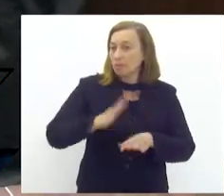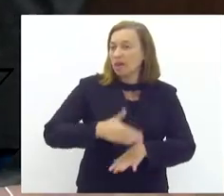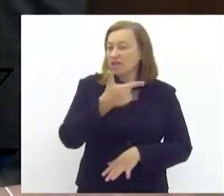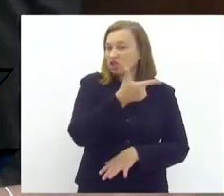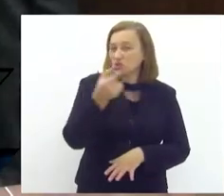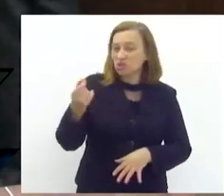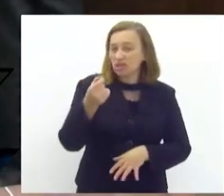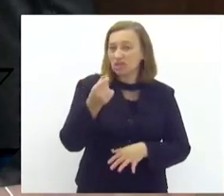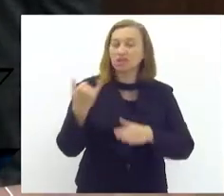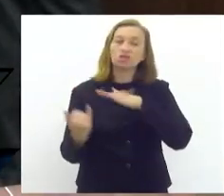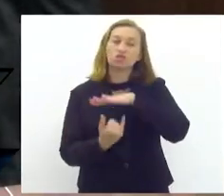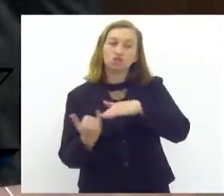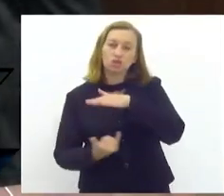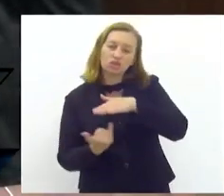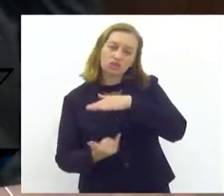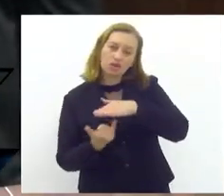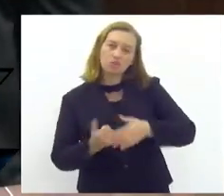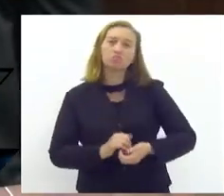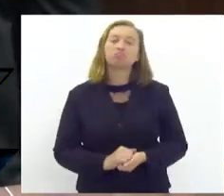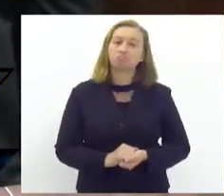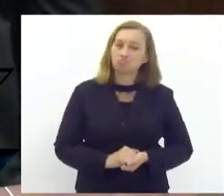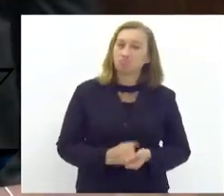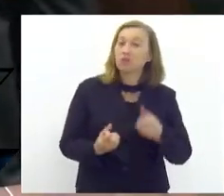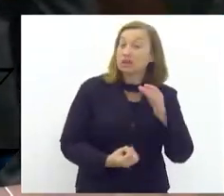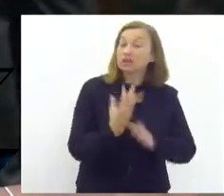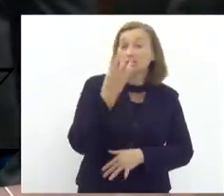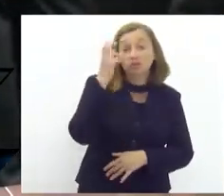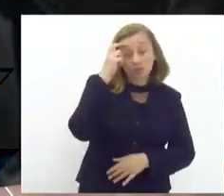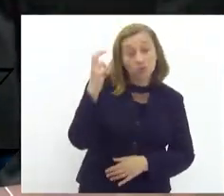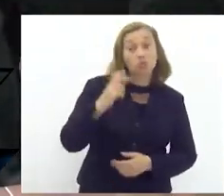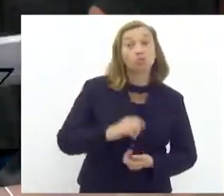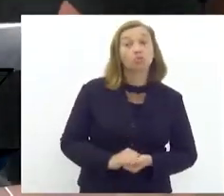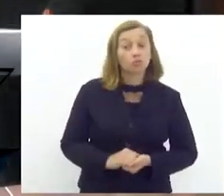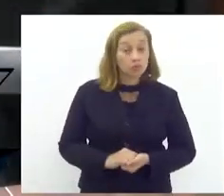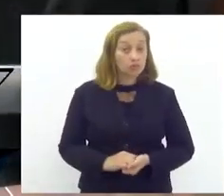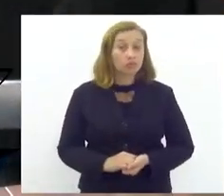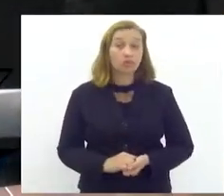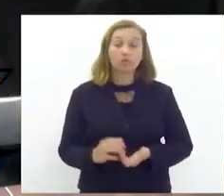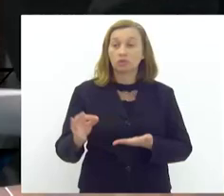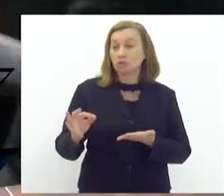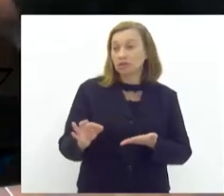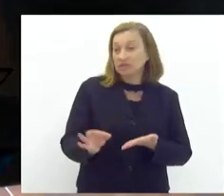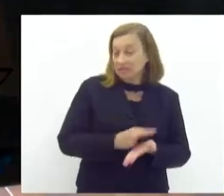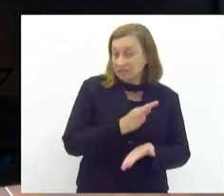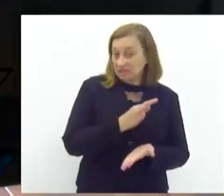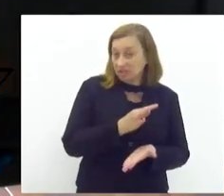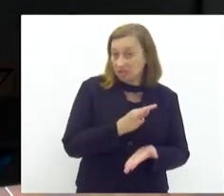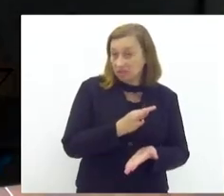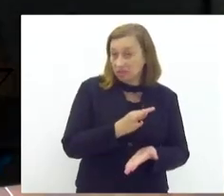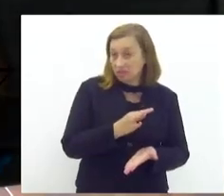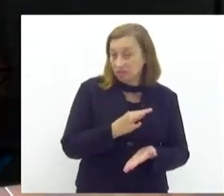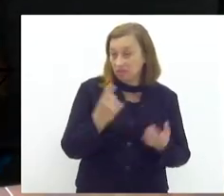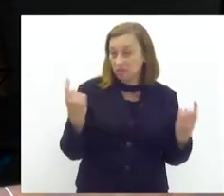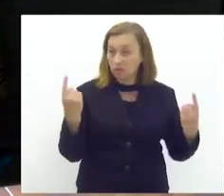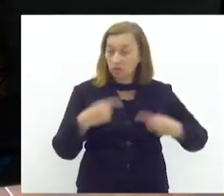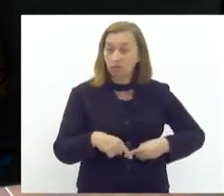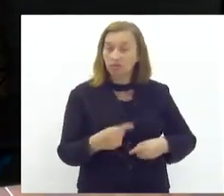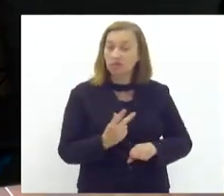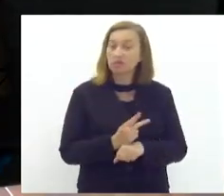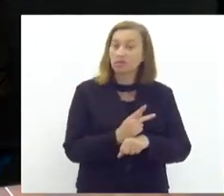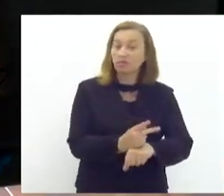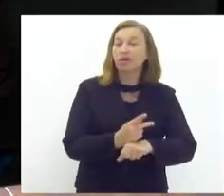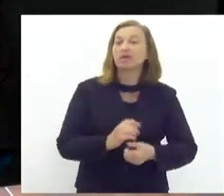200 instituições e fazedores de cultura que se inscreveram para concorrer esse prêmio